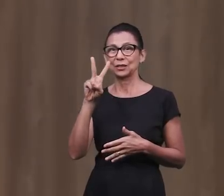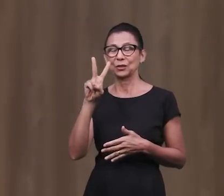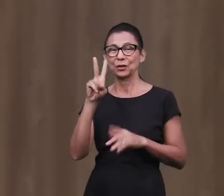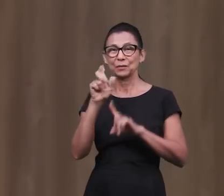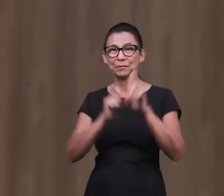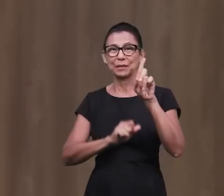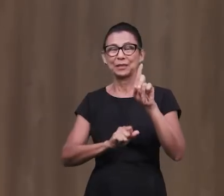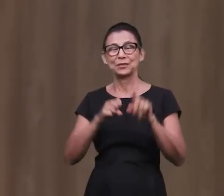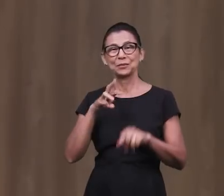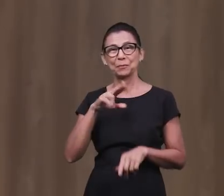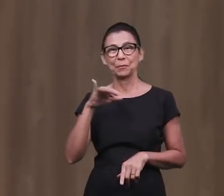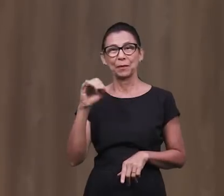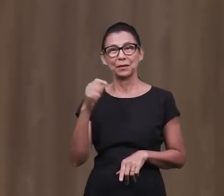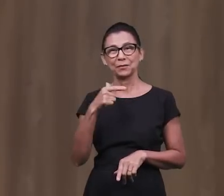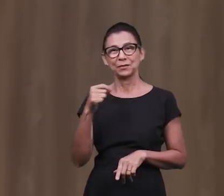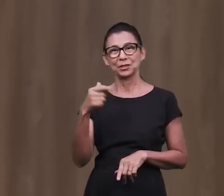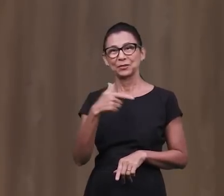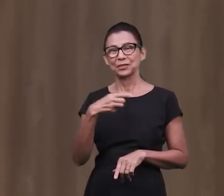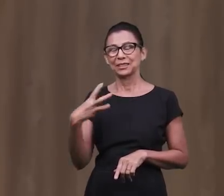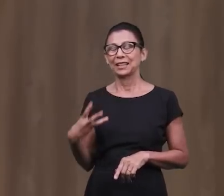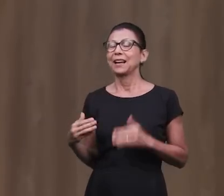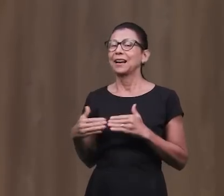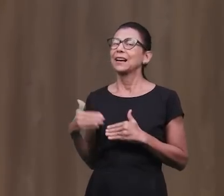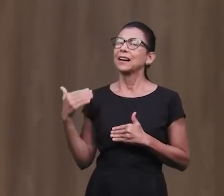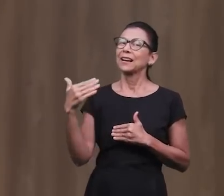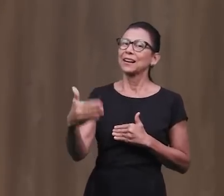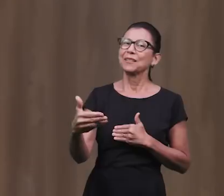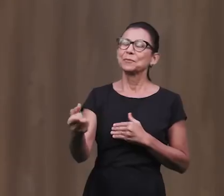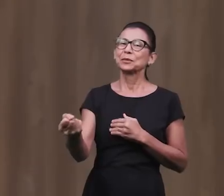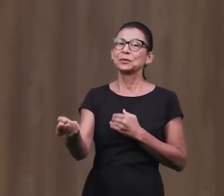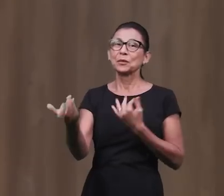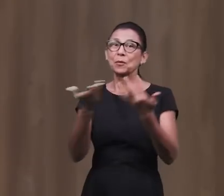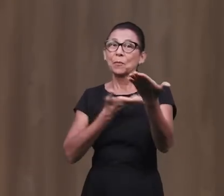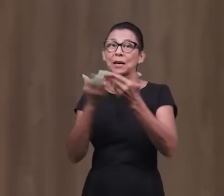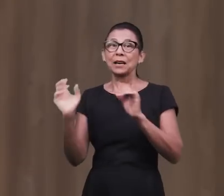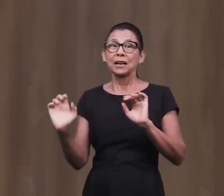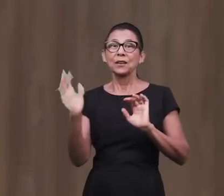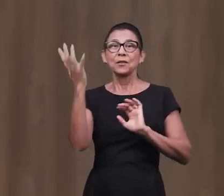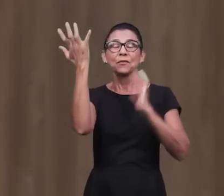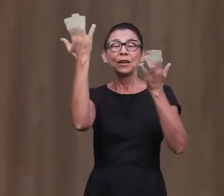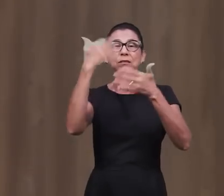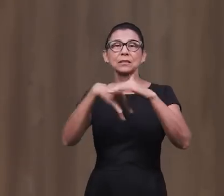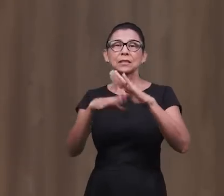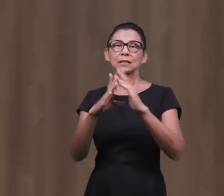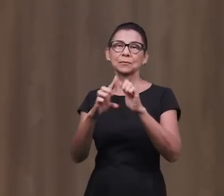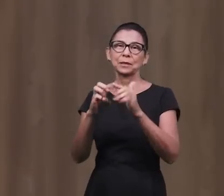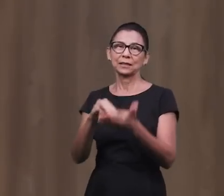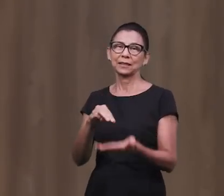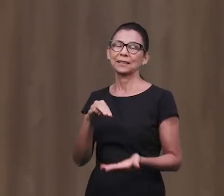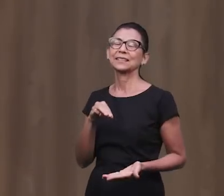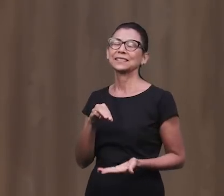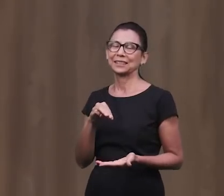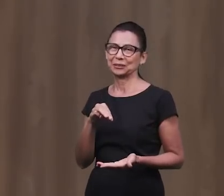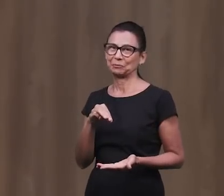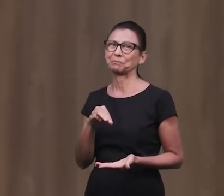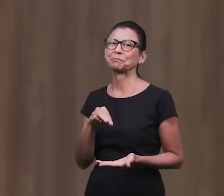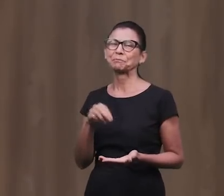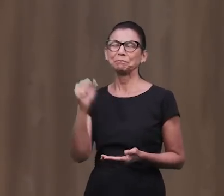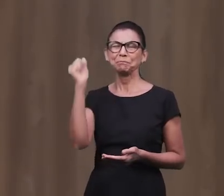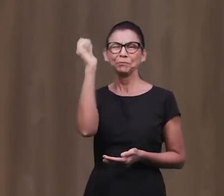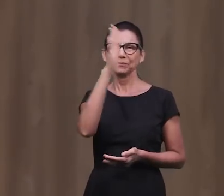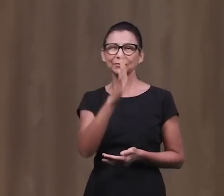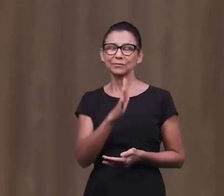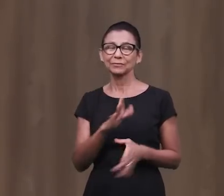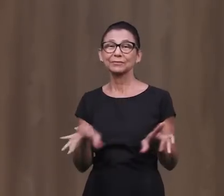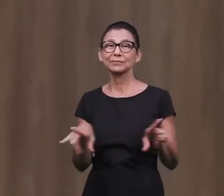de maio de 2023. A partir de agora, vamos compartilhar com você diversos eventos que aconteceram nas igrejas